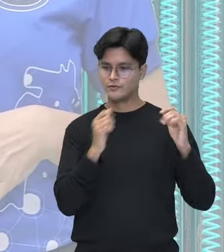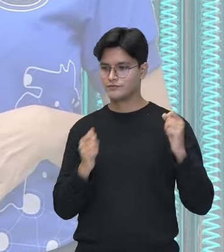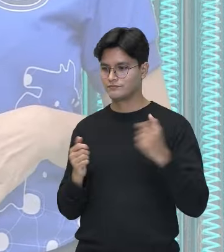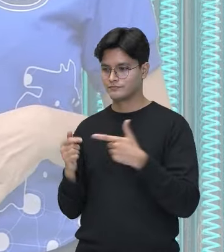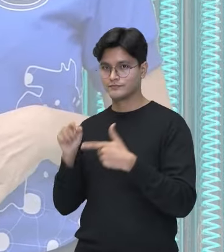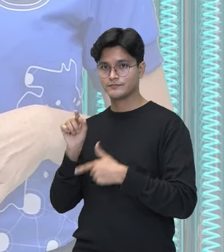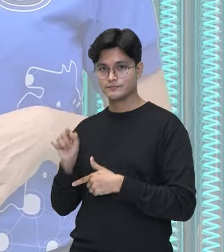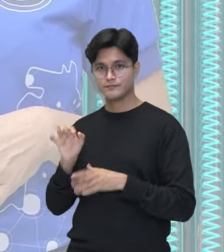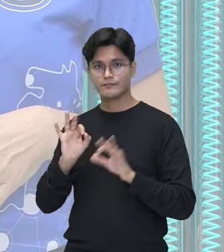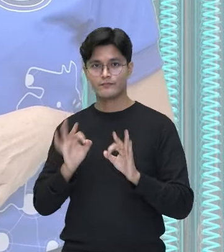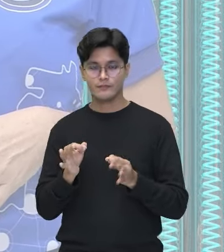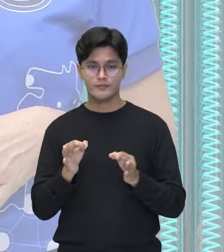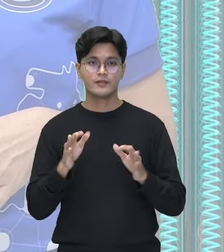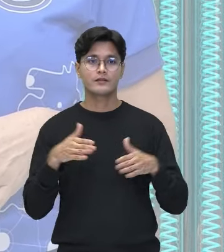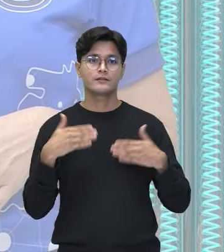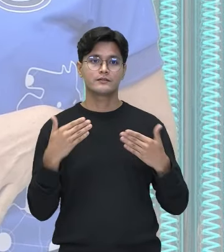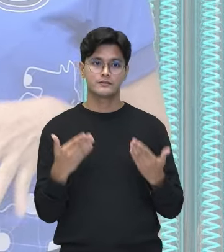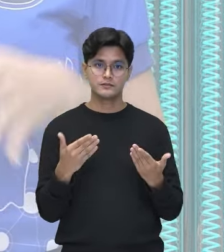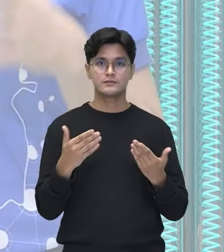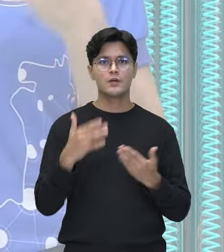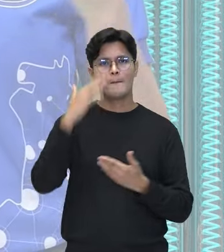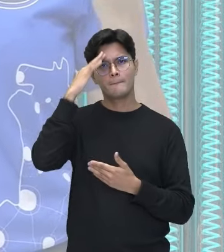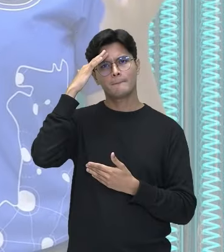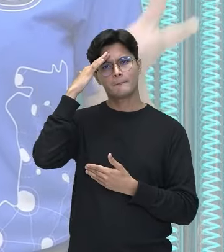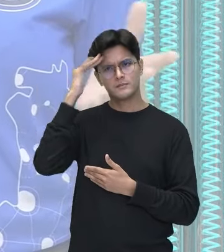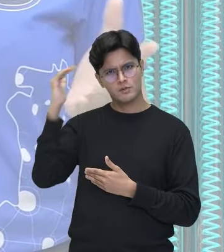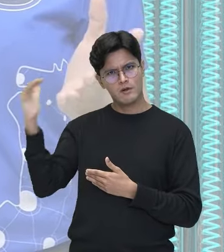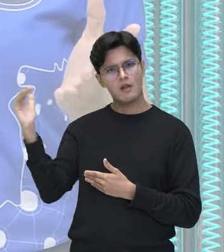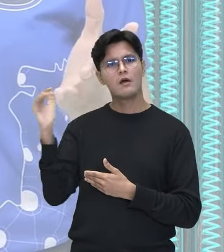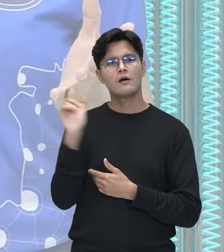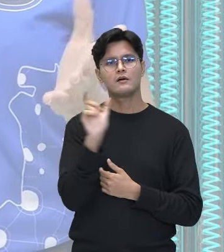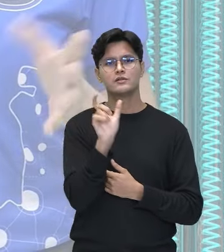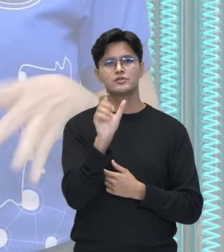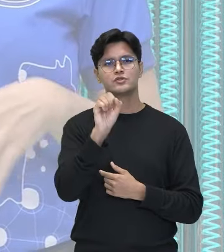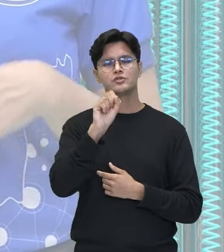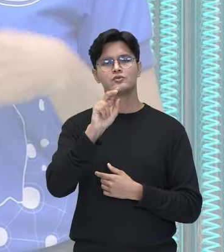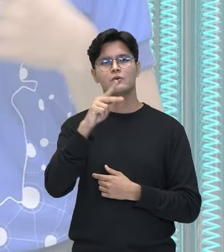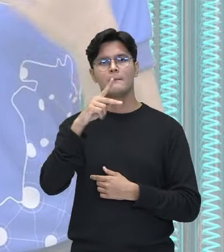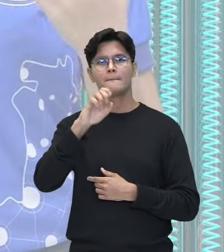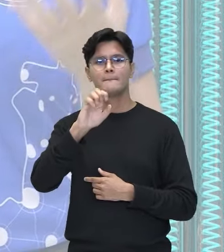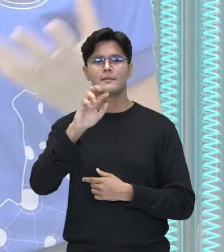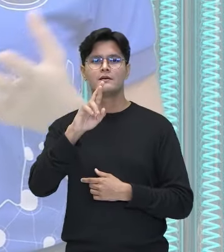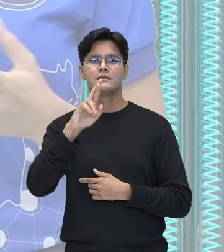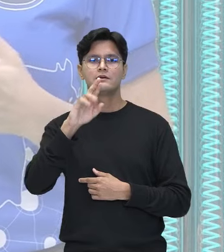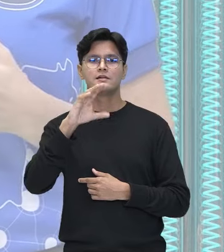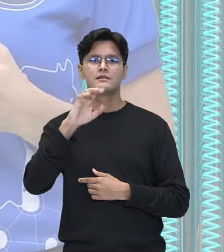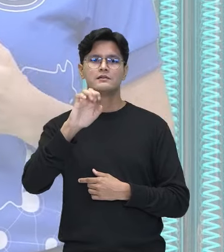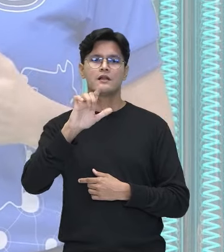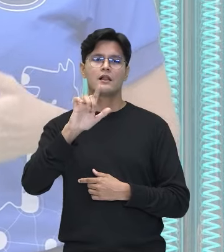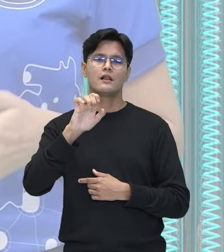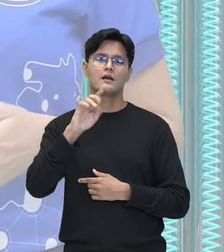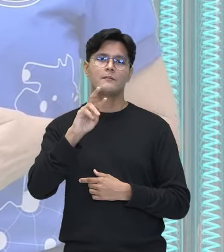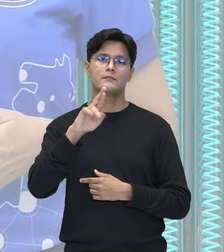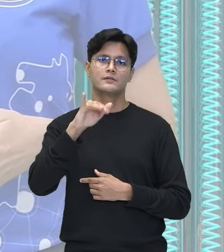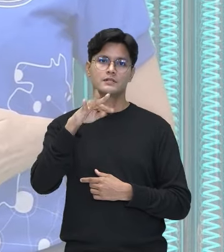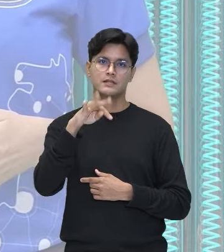Então, super celebrity, uma super celebridade, né? Maior do que as